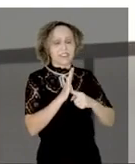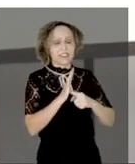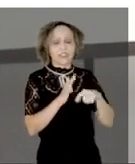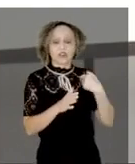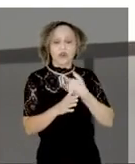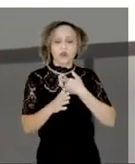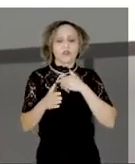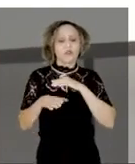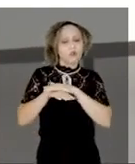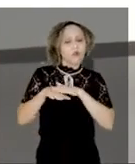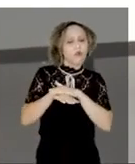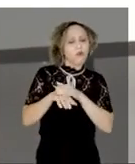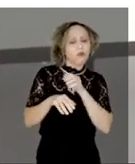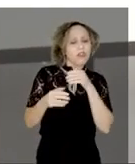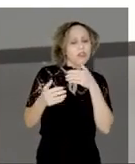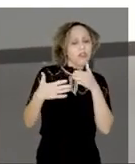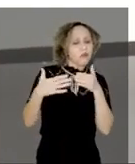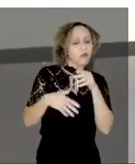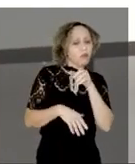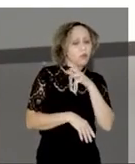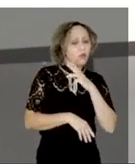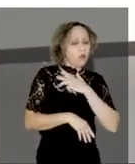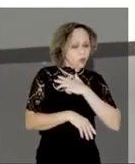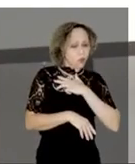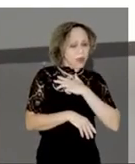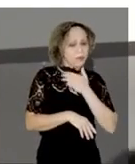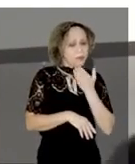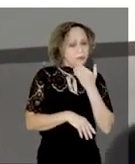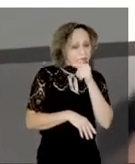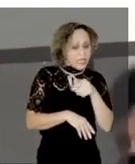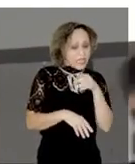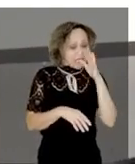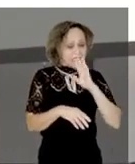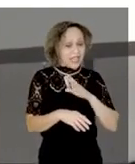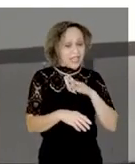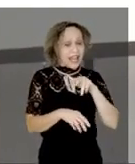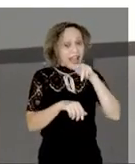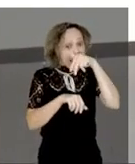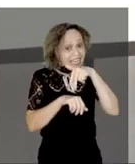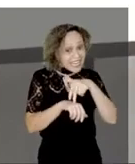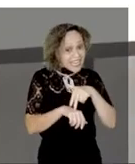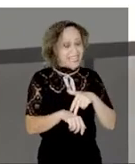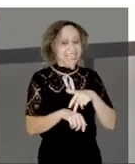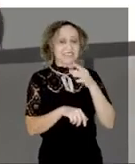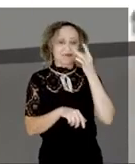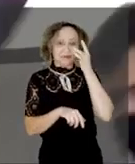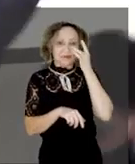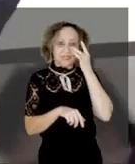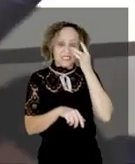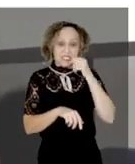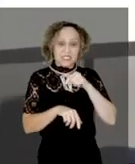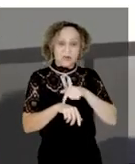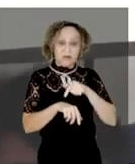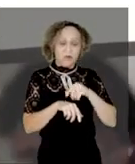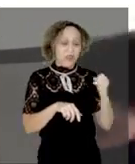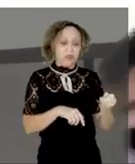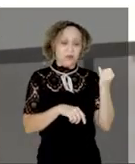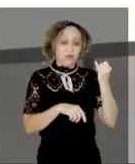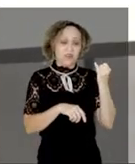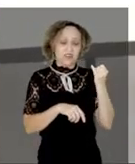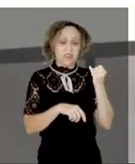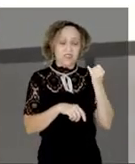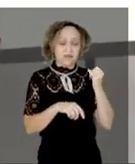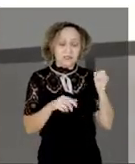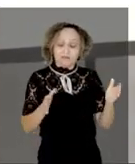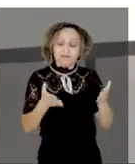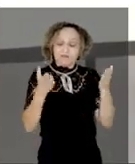temas que as pessoas falaram aí todo o tempo sobre esse tema que é importantíssimo para nós. Não é porque o presidente Lula é